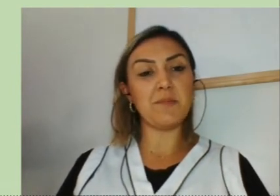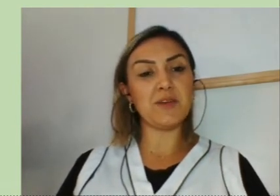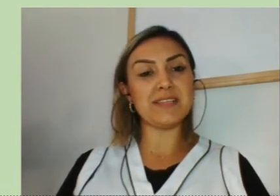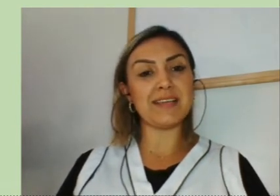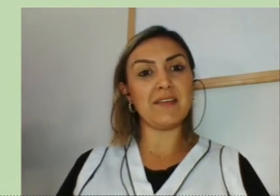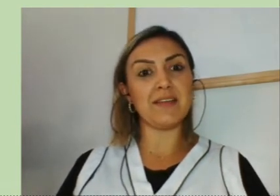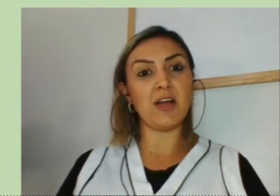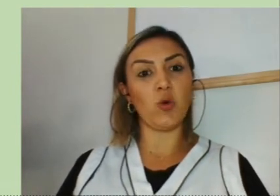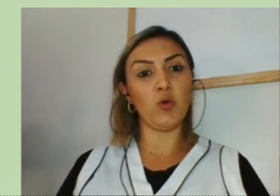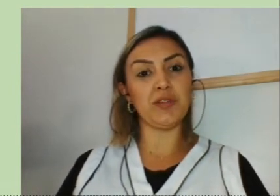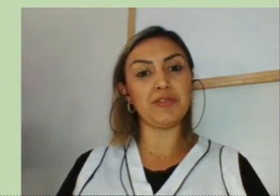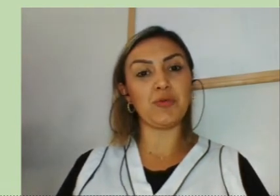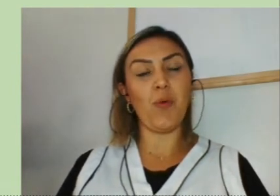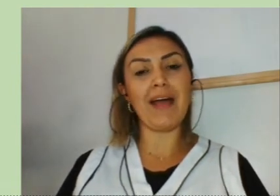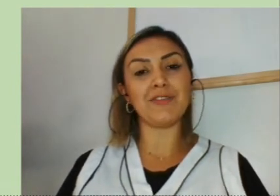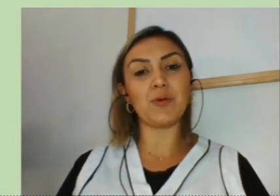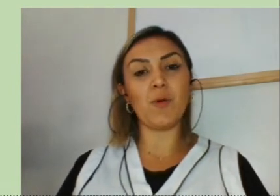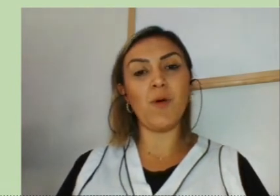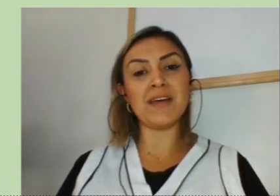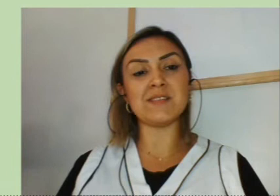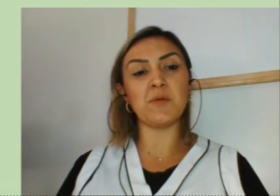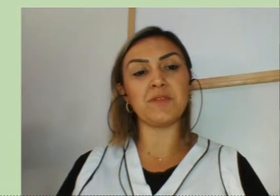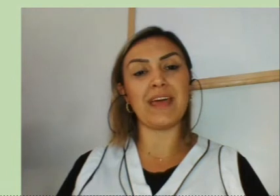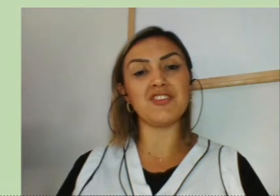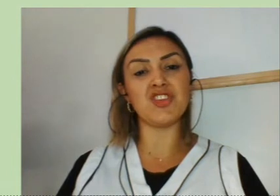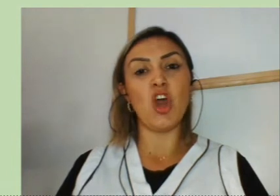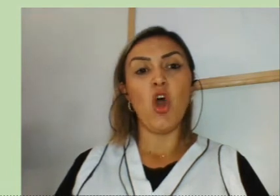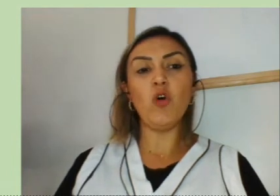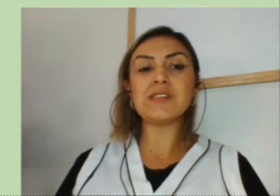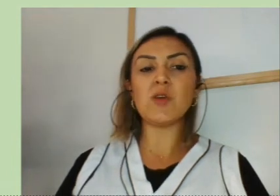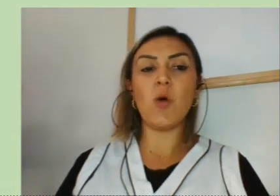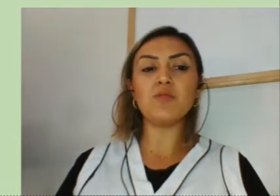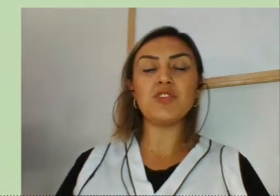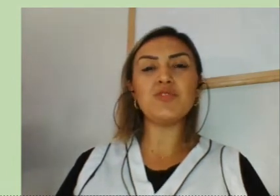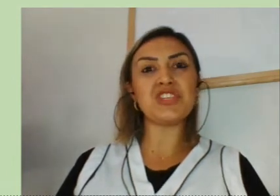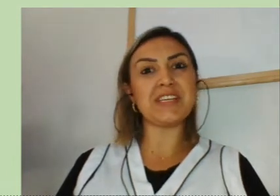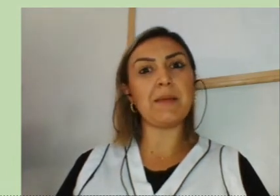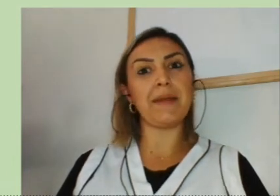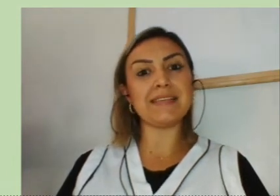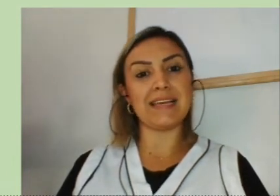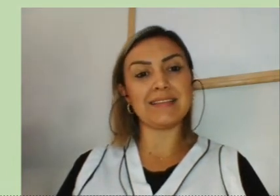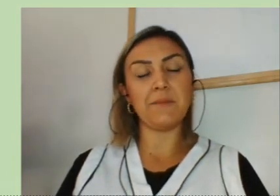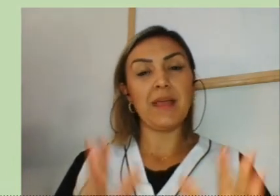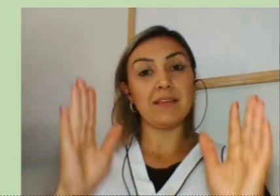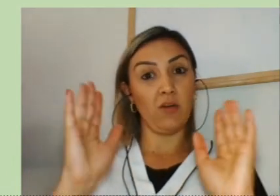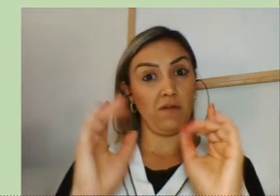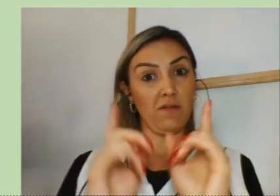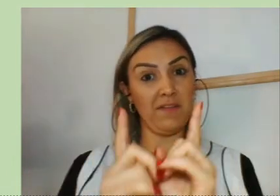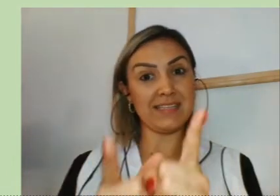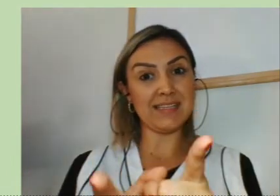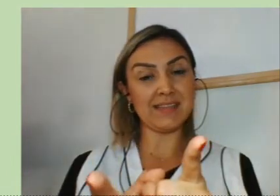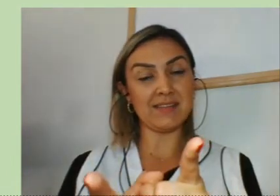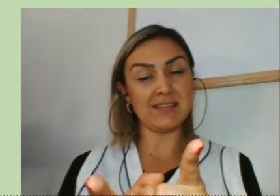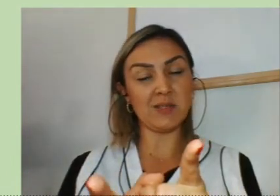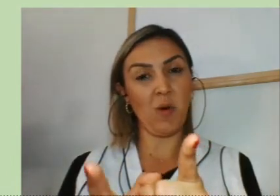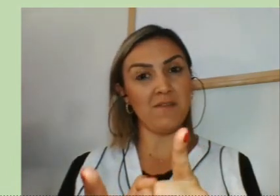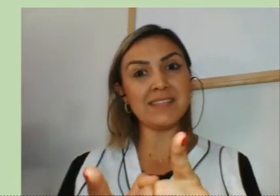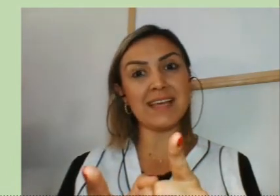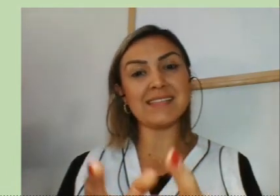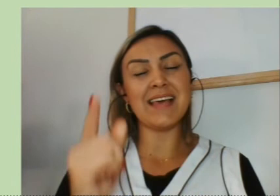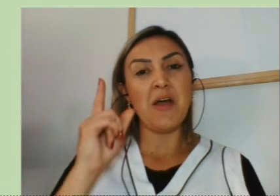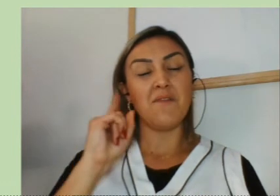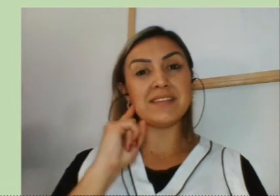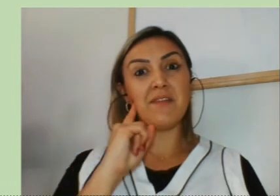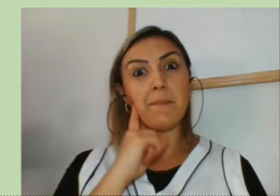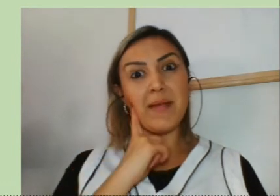e depois escreva na coluna do quadro correspondente o som que o X apresenta. Então, eu vou fazer esse exercício com